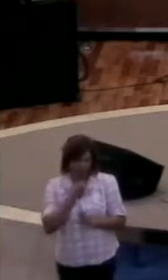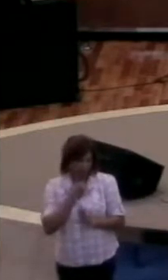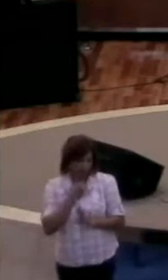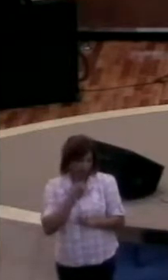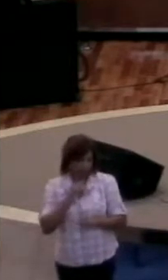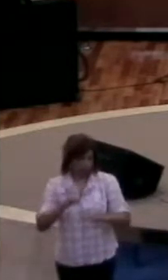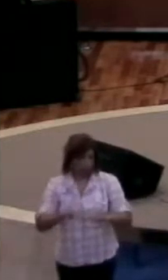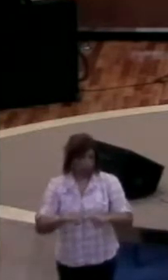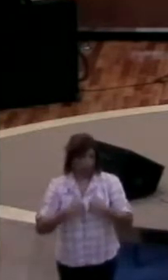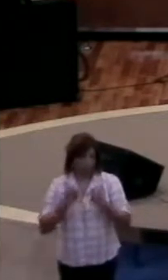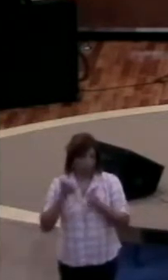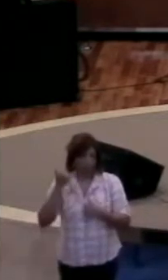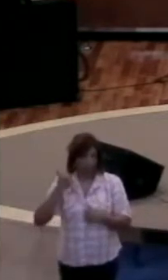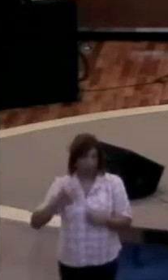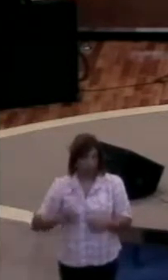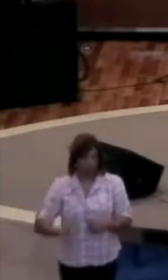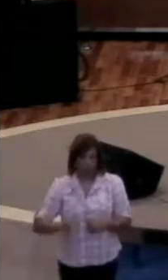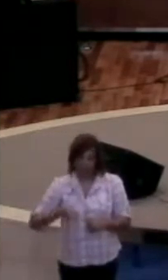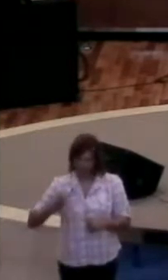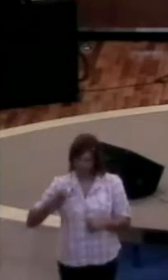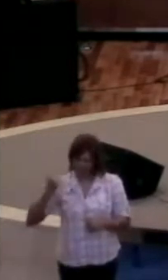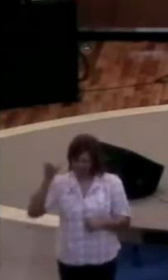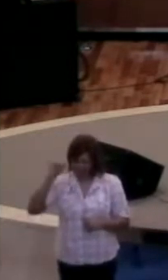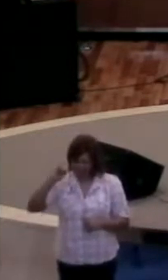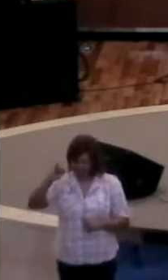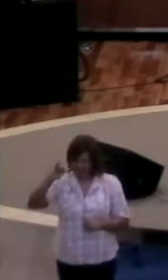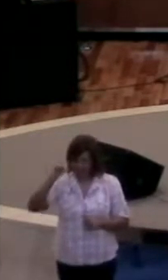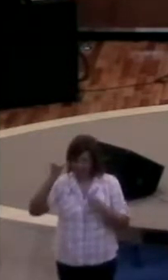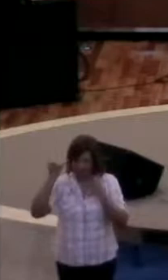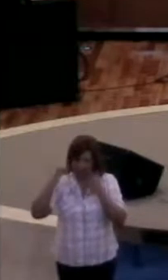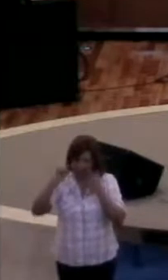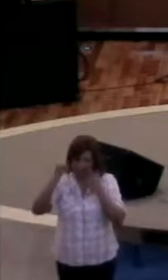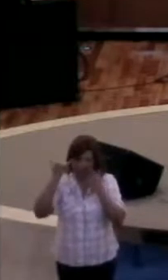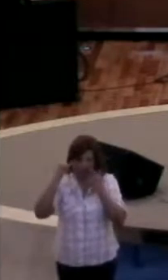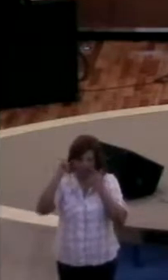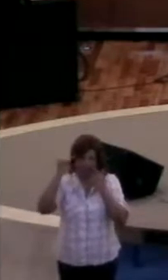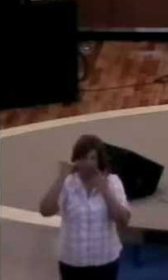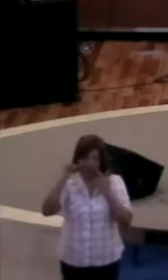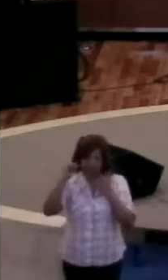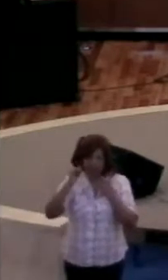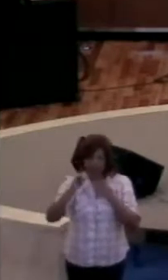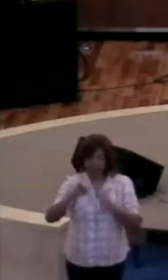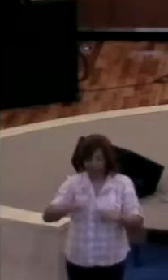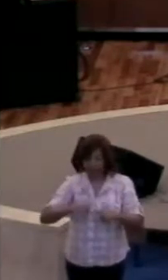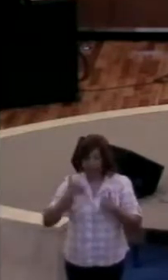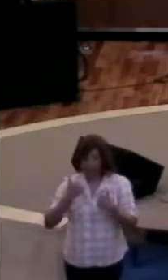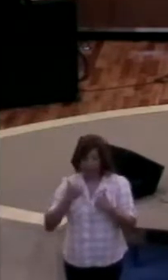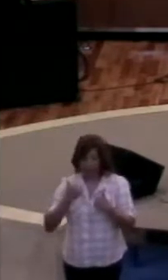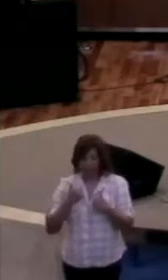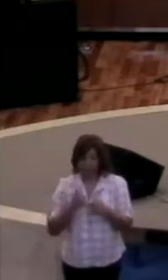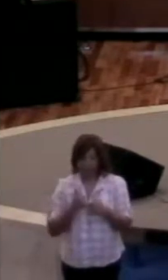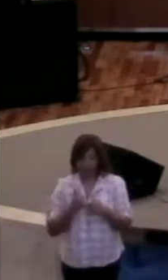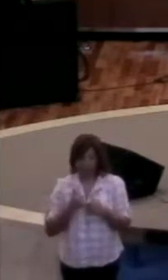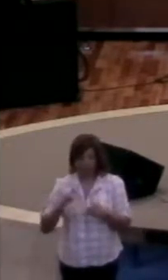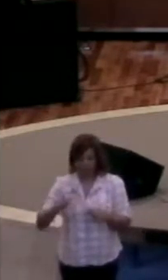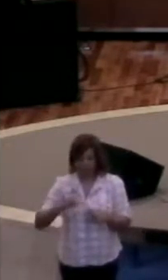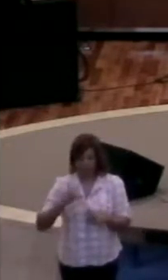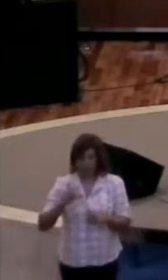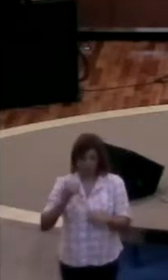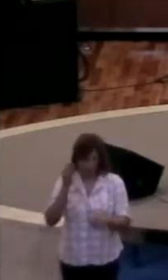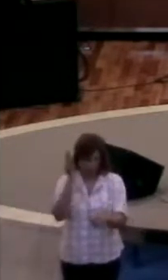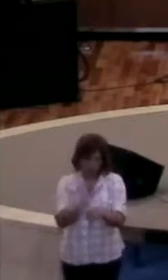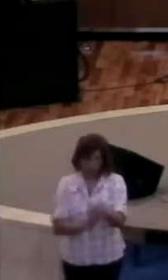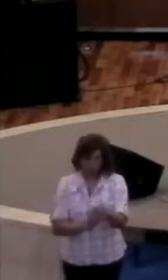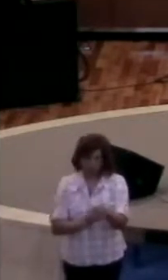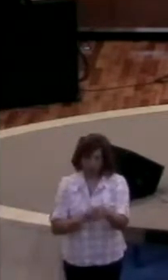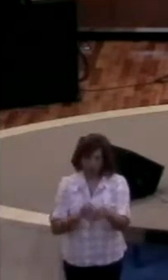seguinte: é melhor evitar do que enfrentar. Enfrentar é melhor do que mutilar. É melhor mutilar do que matar, porque todas